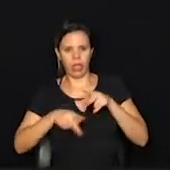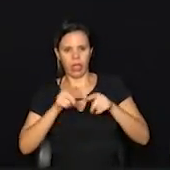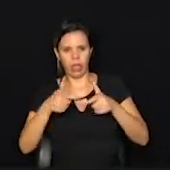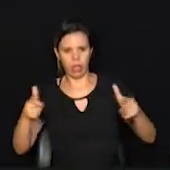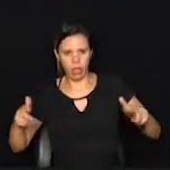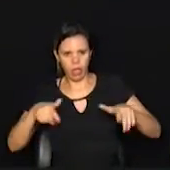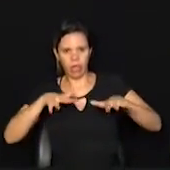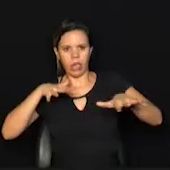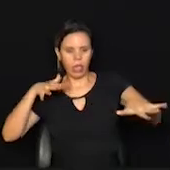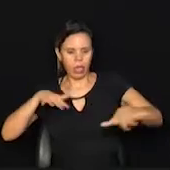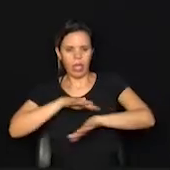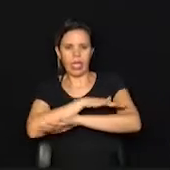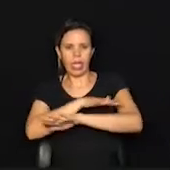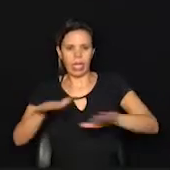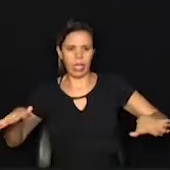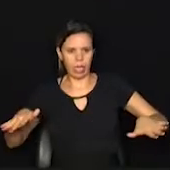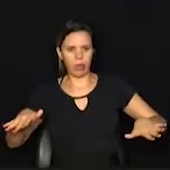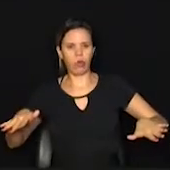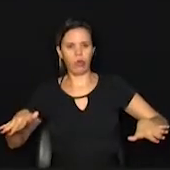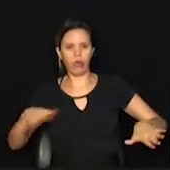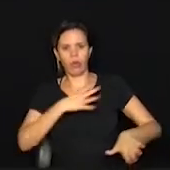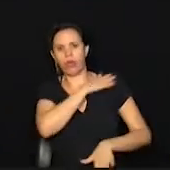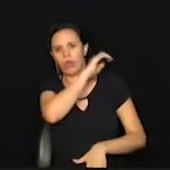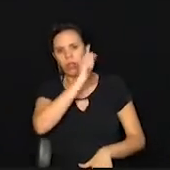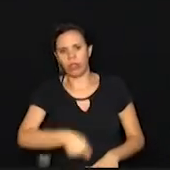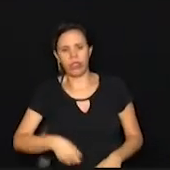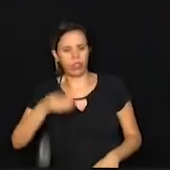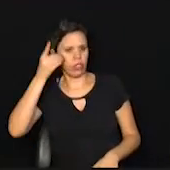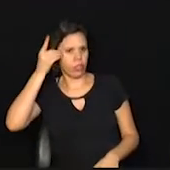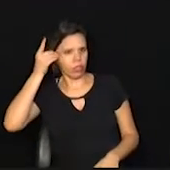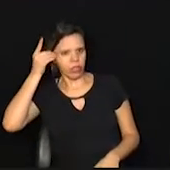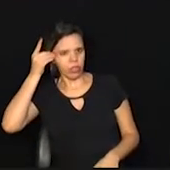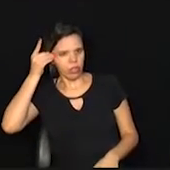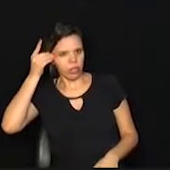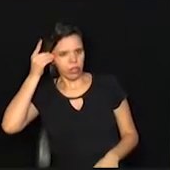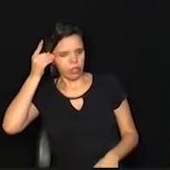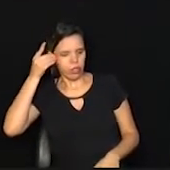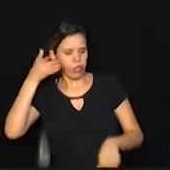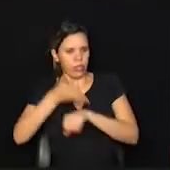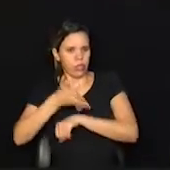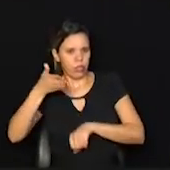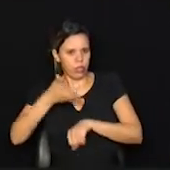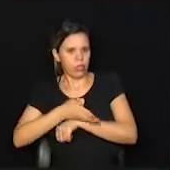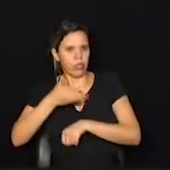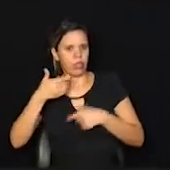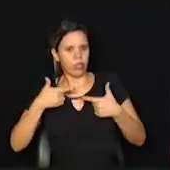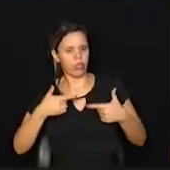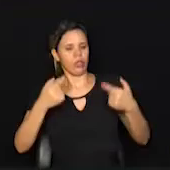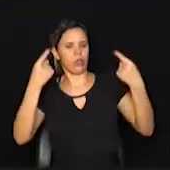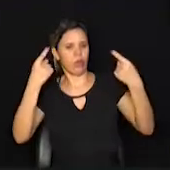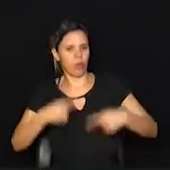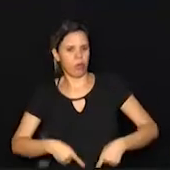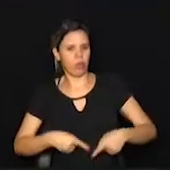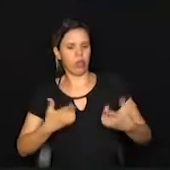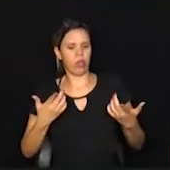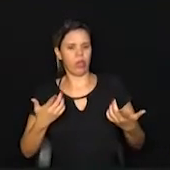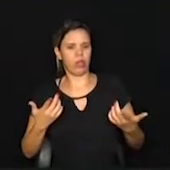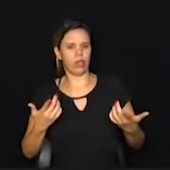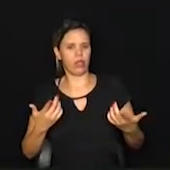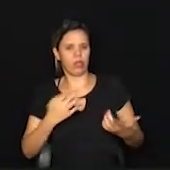que ajudaram acabar com a ditadura EA Dilma que foi quem participou da luta armada contra a ditadura aí